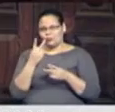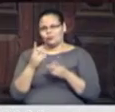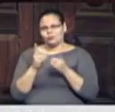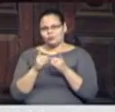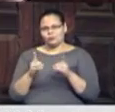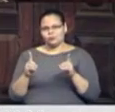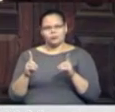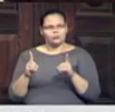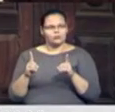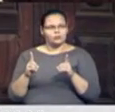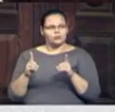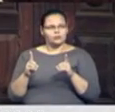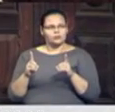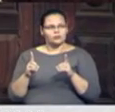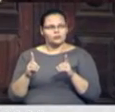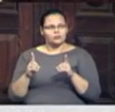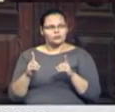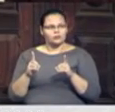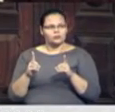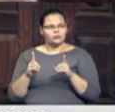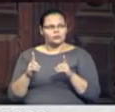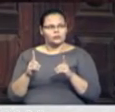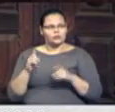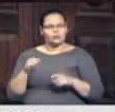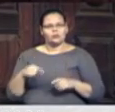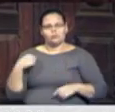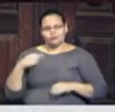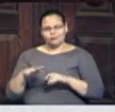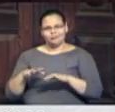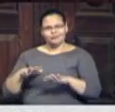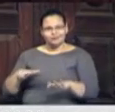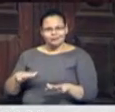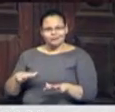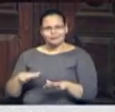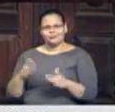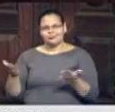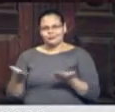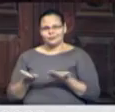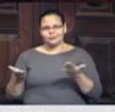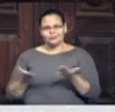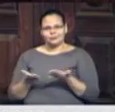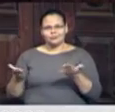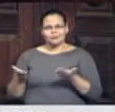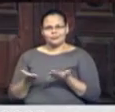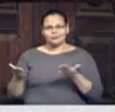Duas grandes separações. Esta audiência pública de hoje,